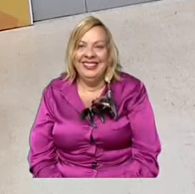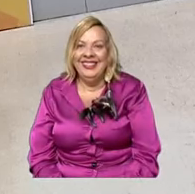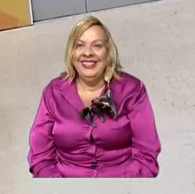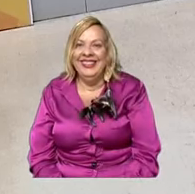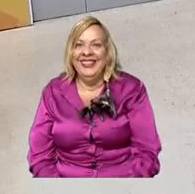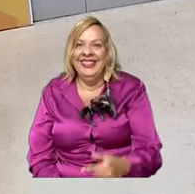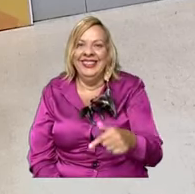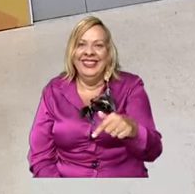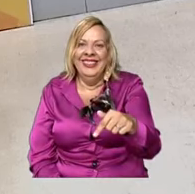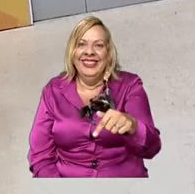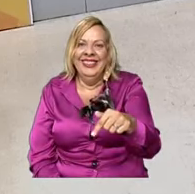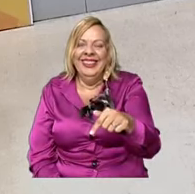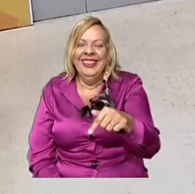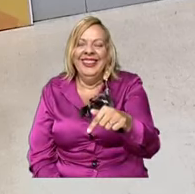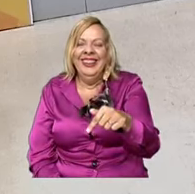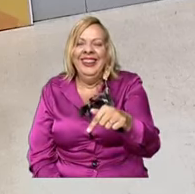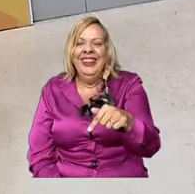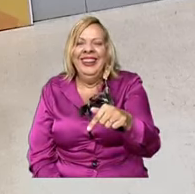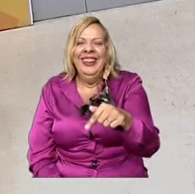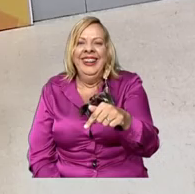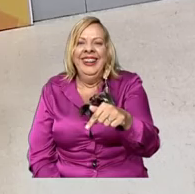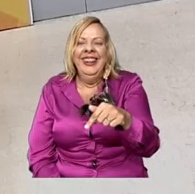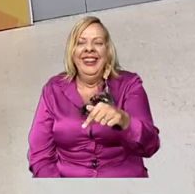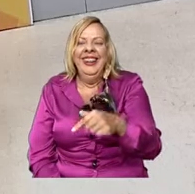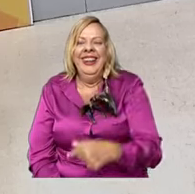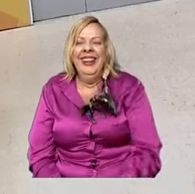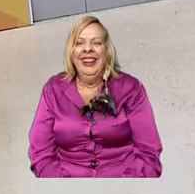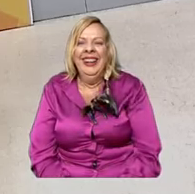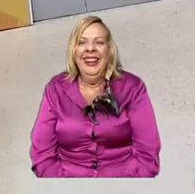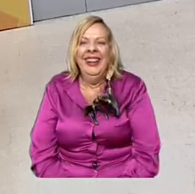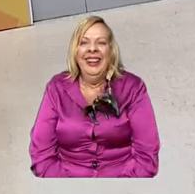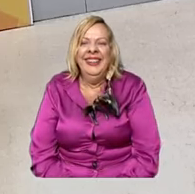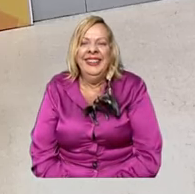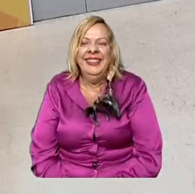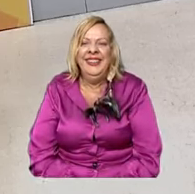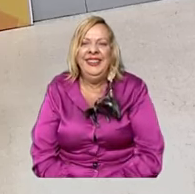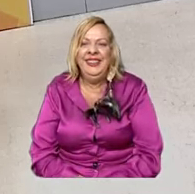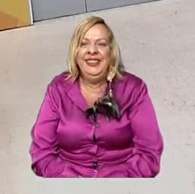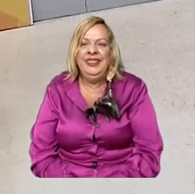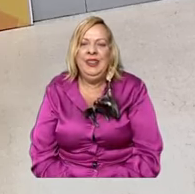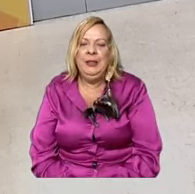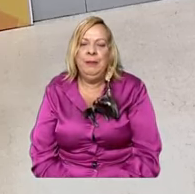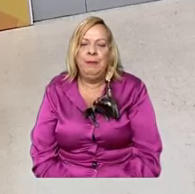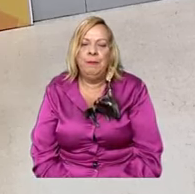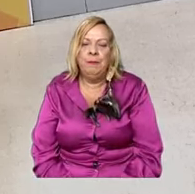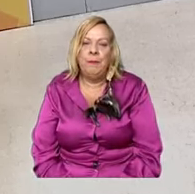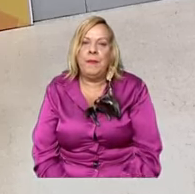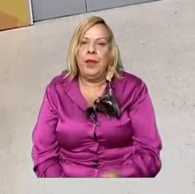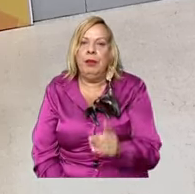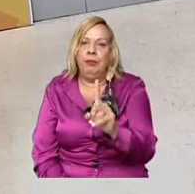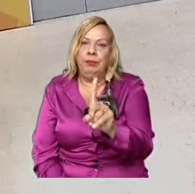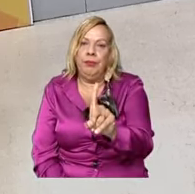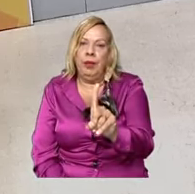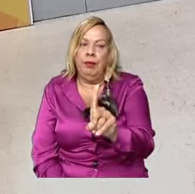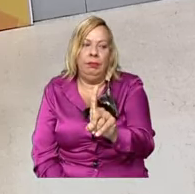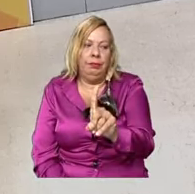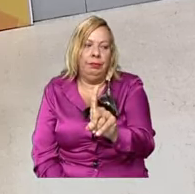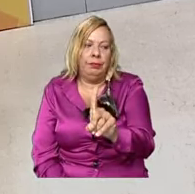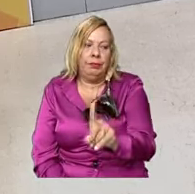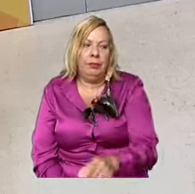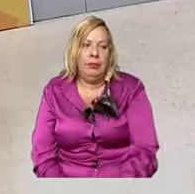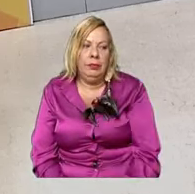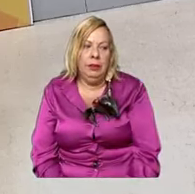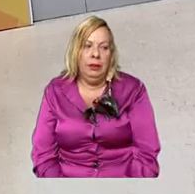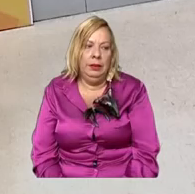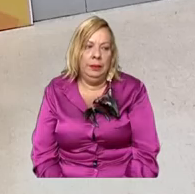marcar. E também a de número 7, 7. 47 e número 7. A primeira saiu agora. Número